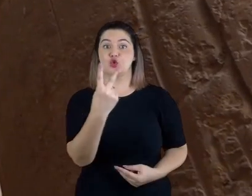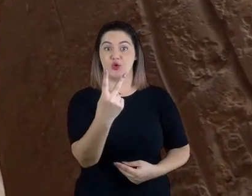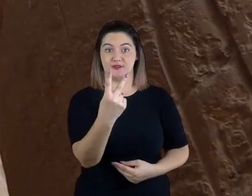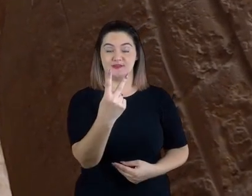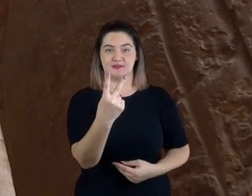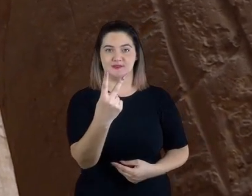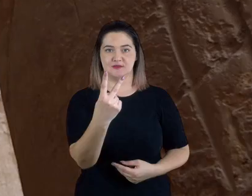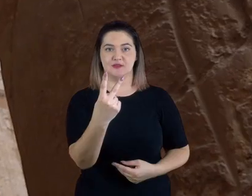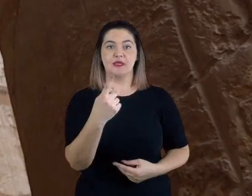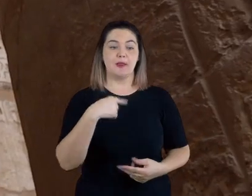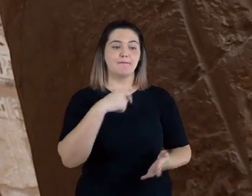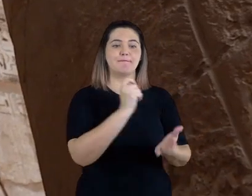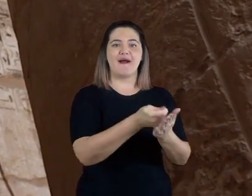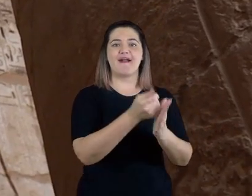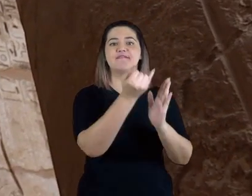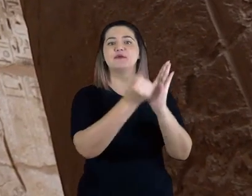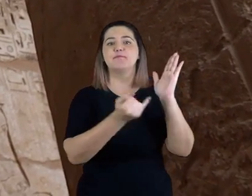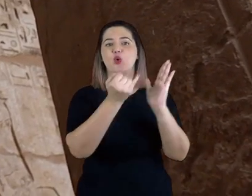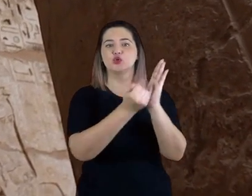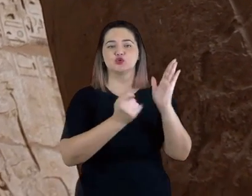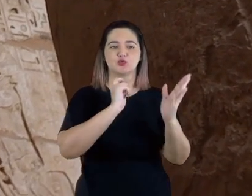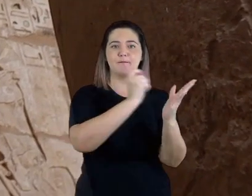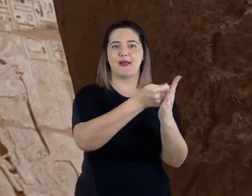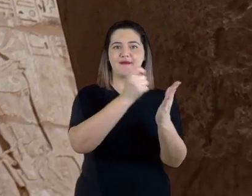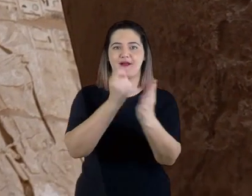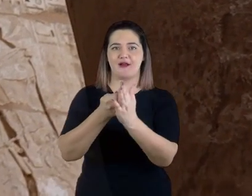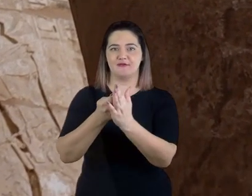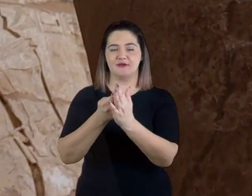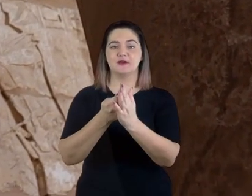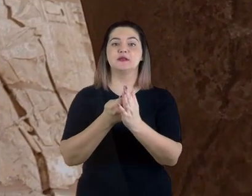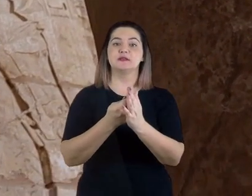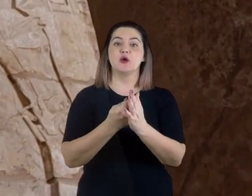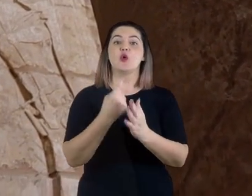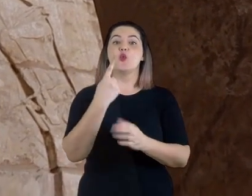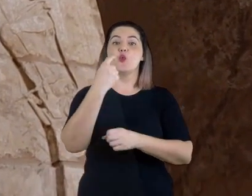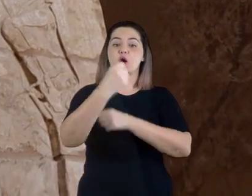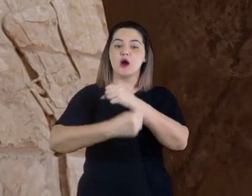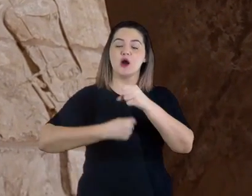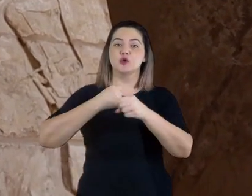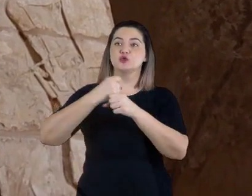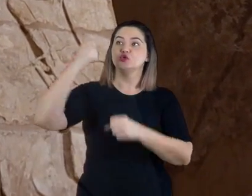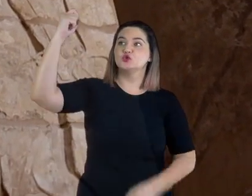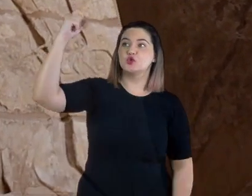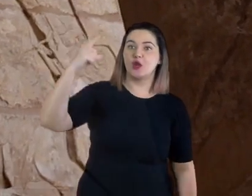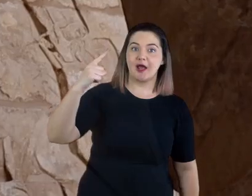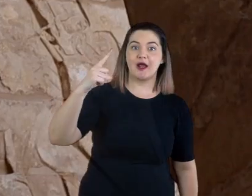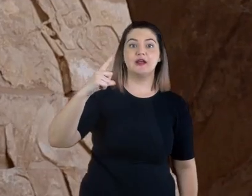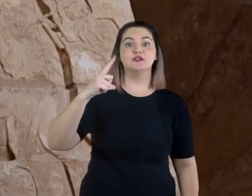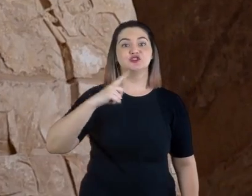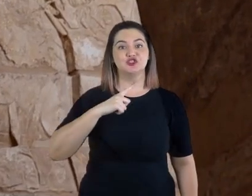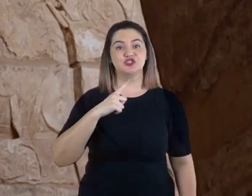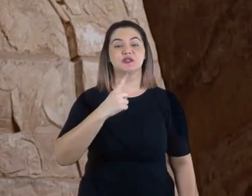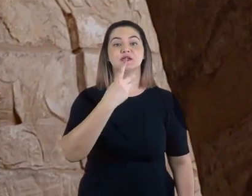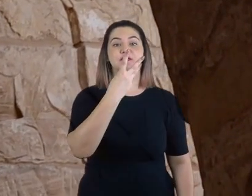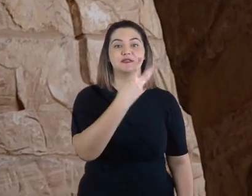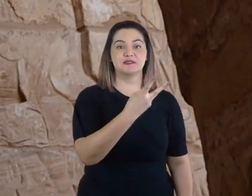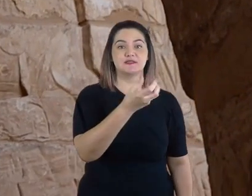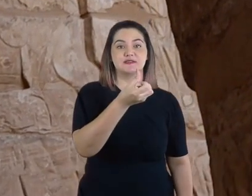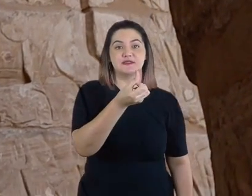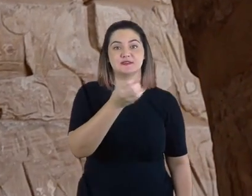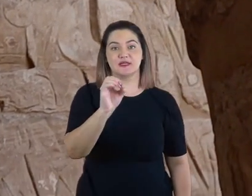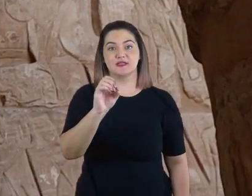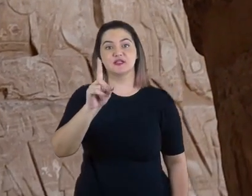lei civil, sendo assim um ano solar de 360 dias, com 5